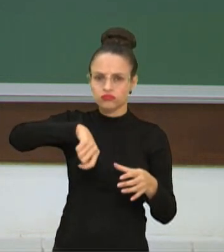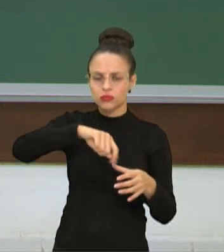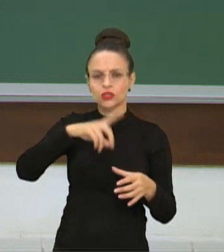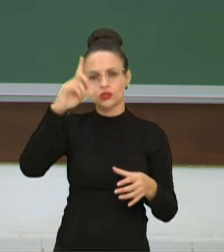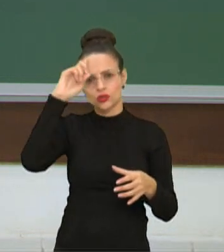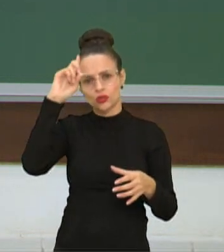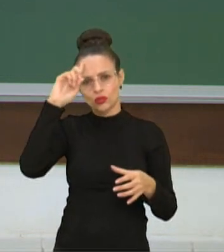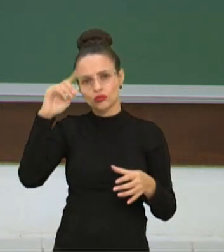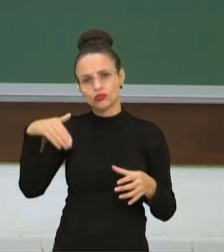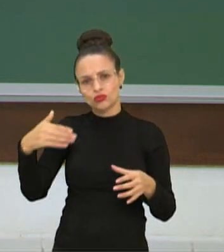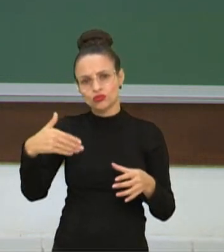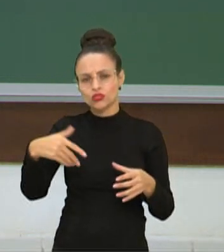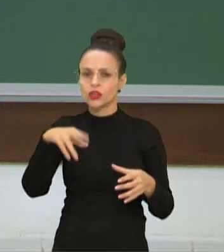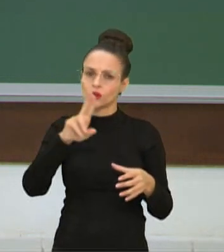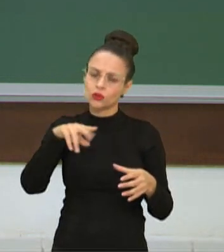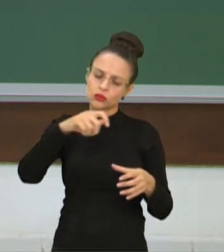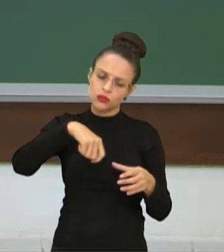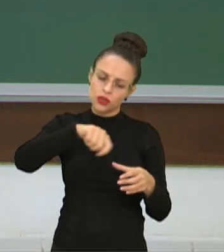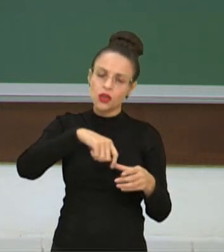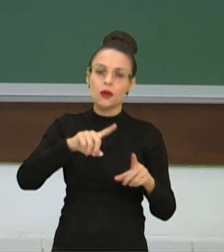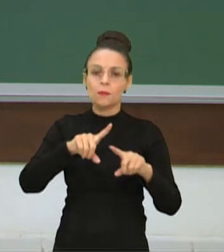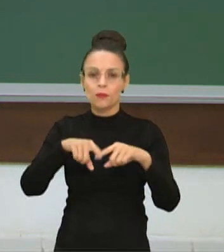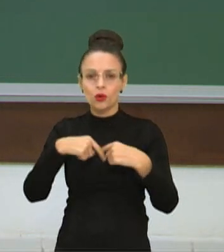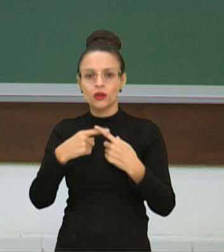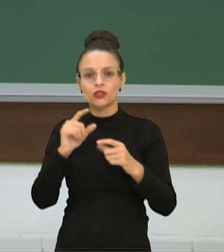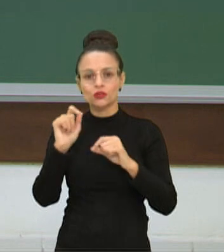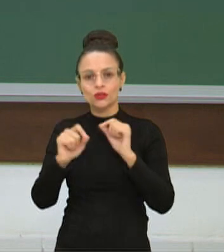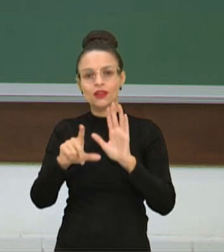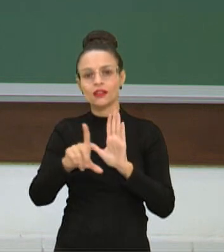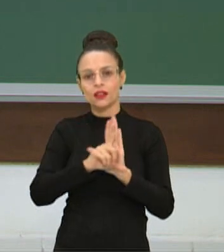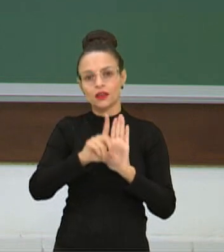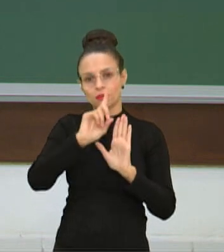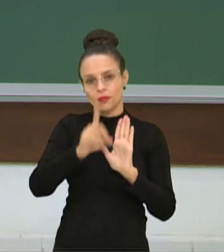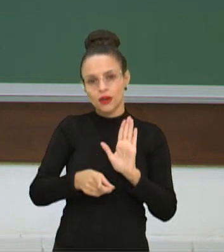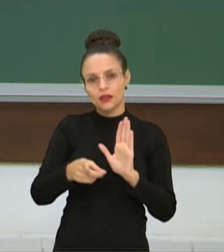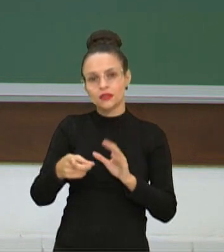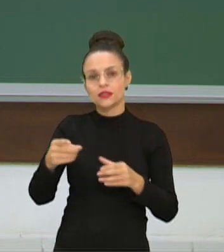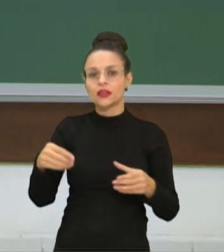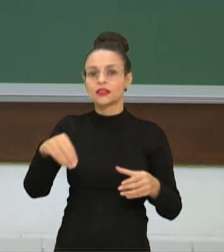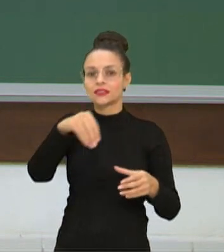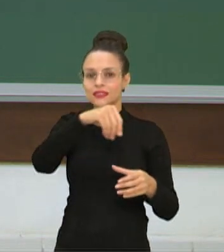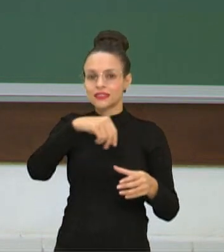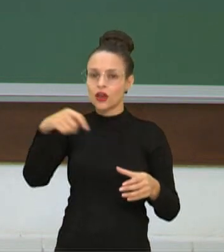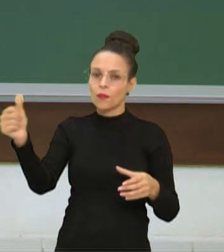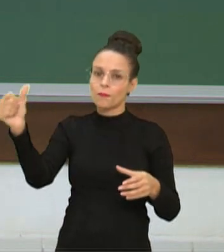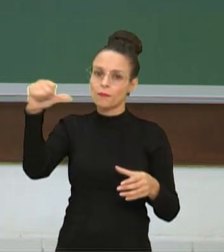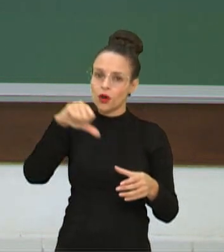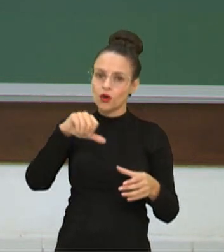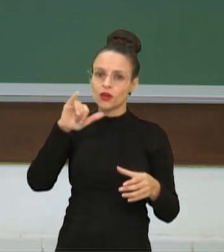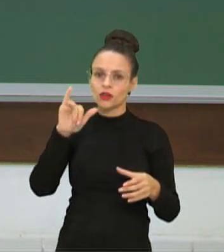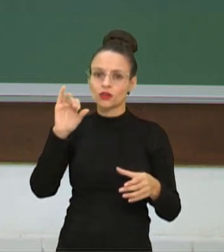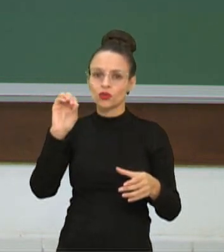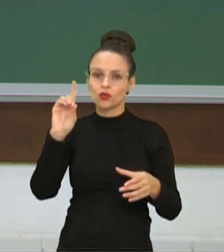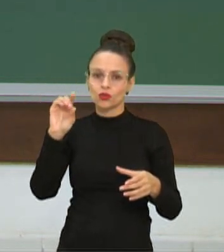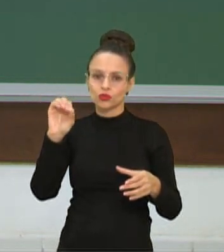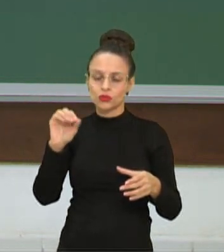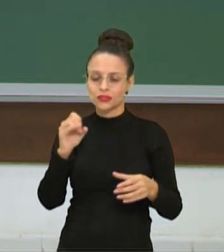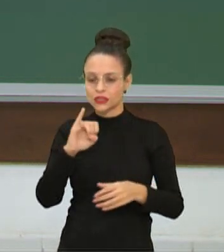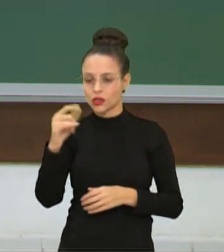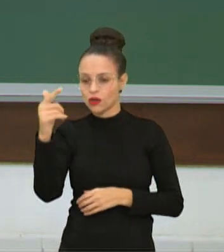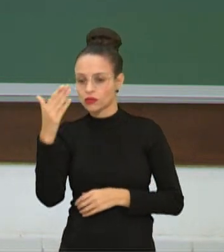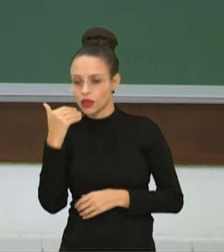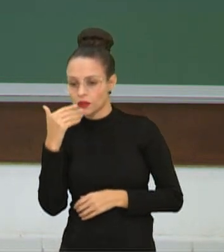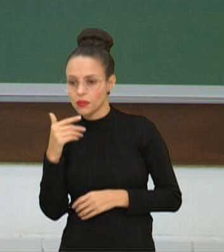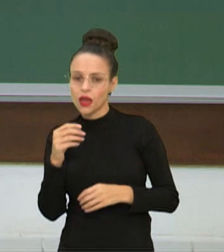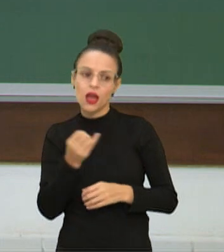numa quantidade moderada, né? Então é por isso que a legislação obriga a colocar no sal. Se fosse em outro alimento, muita gente